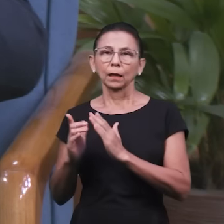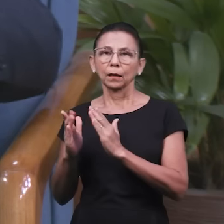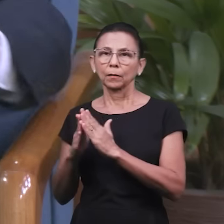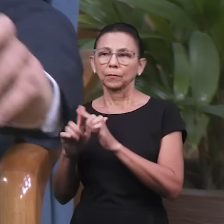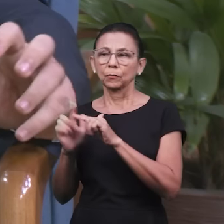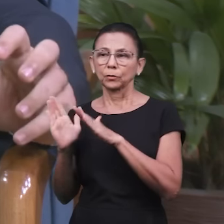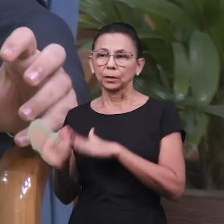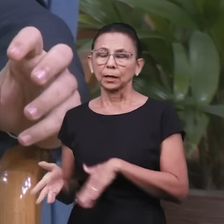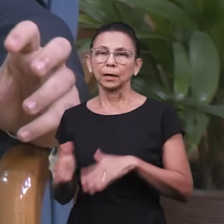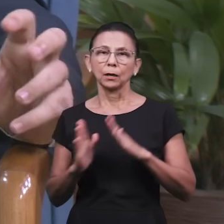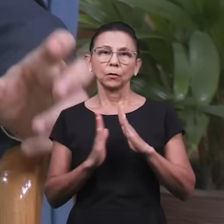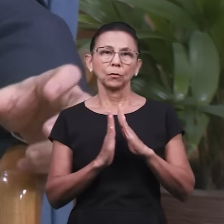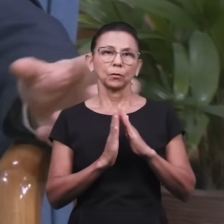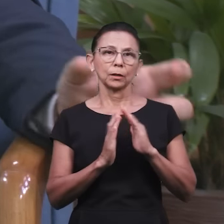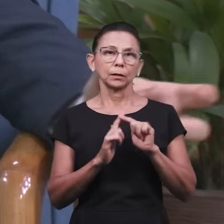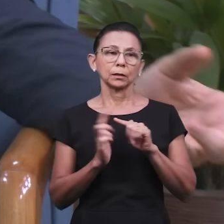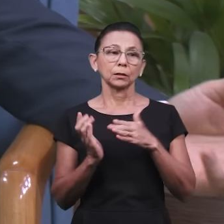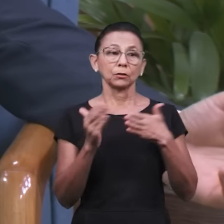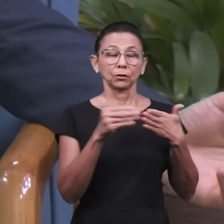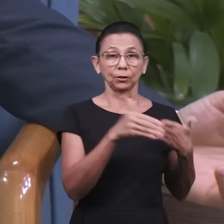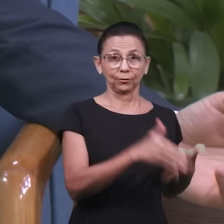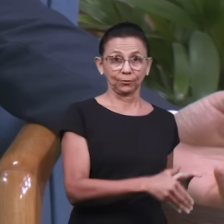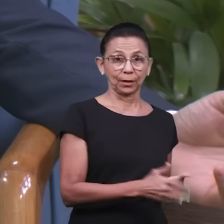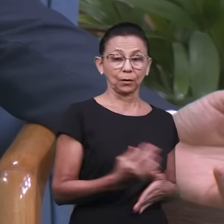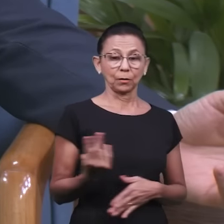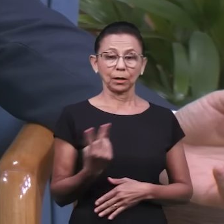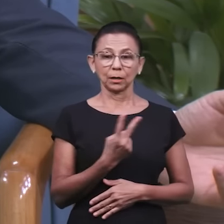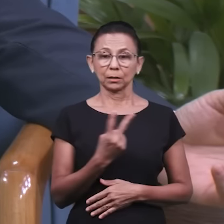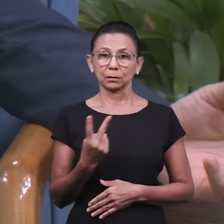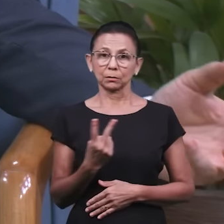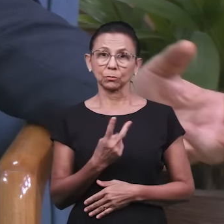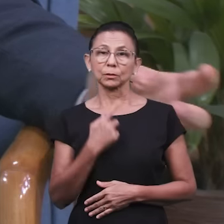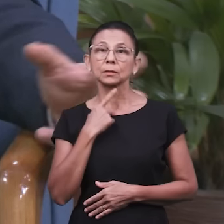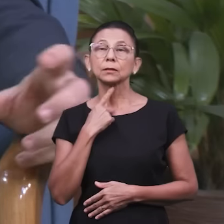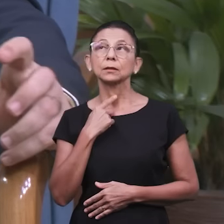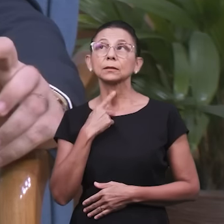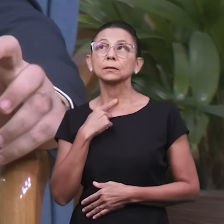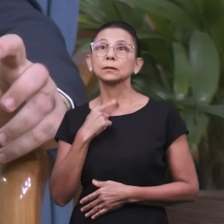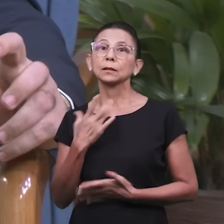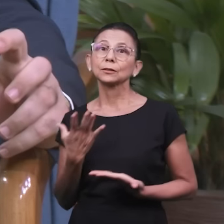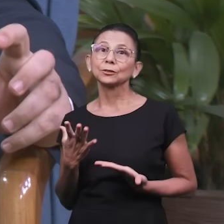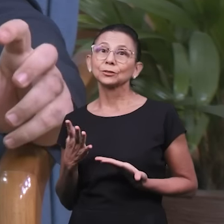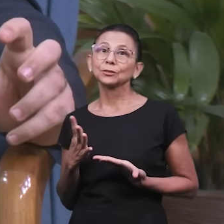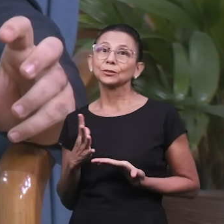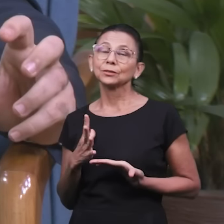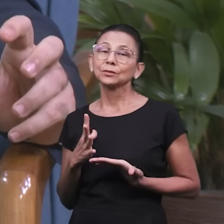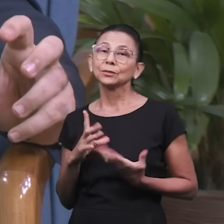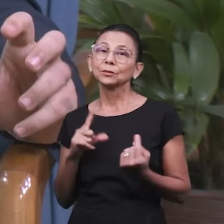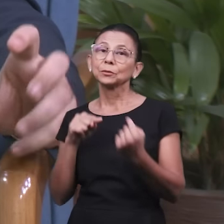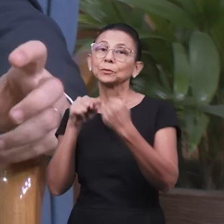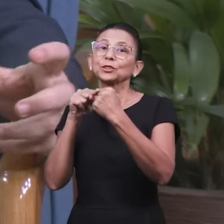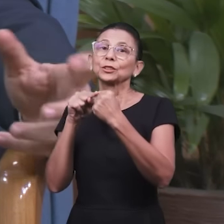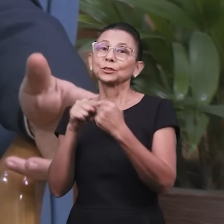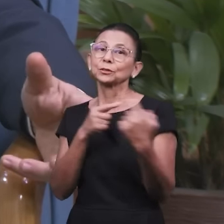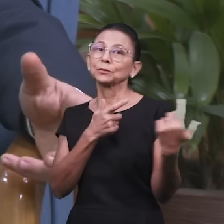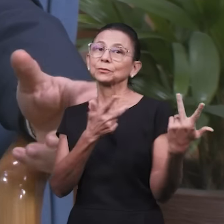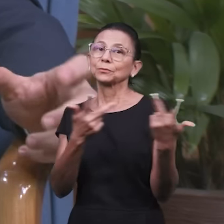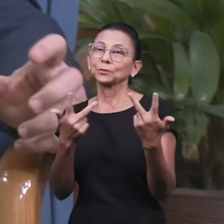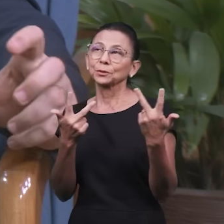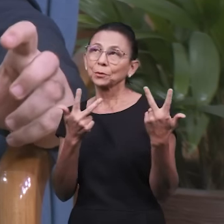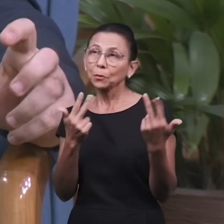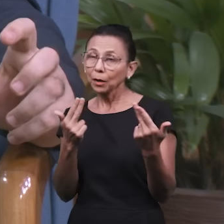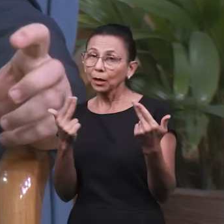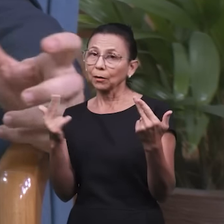e a infiel, almejam a mesma coisa. Entretanto, no seu